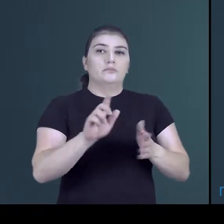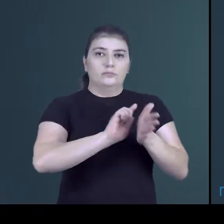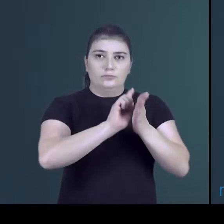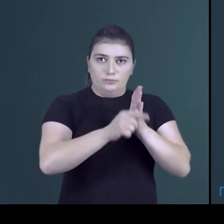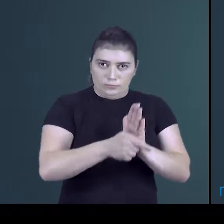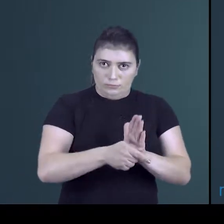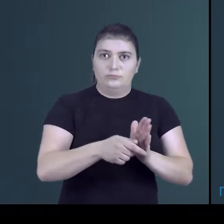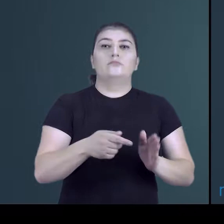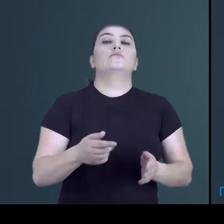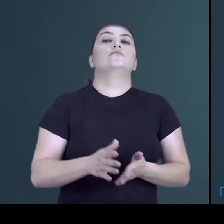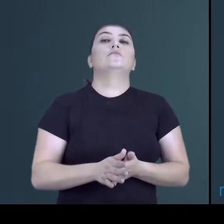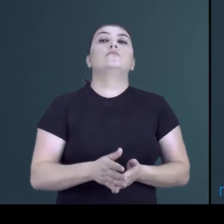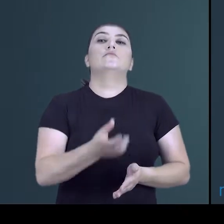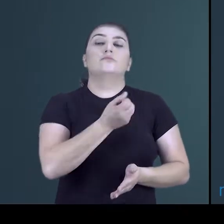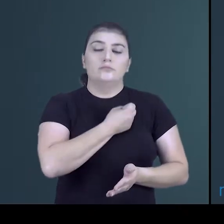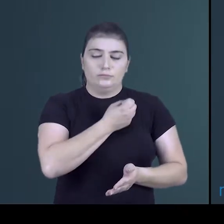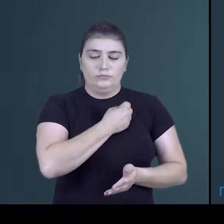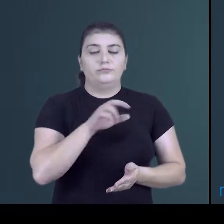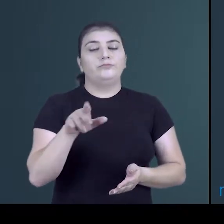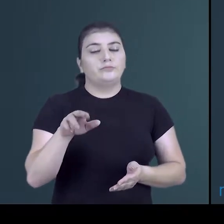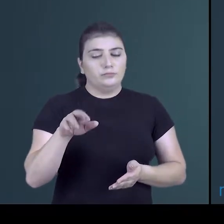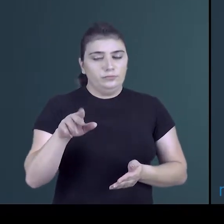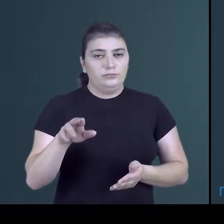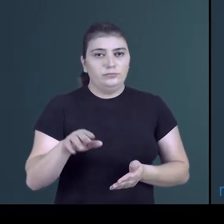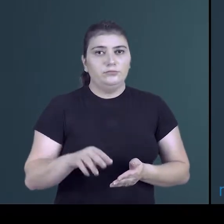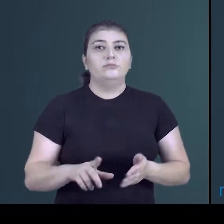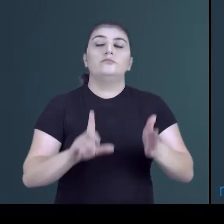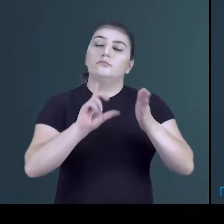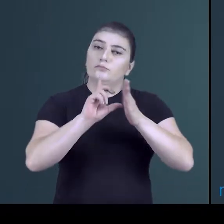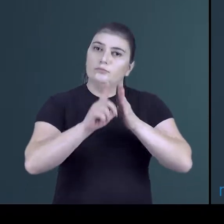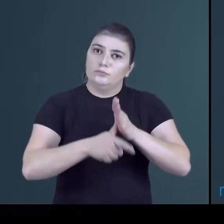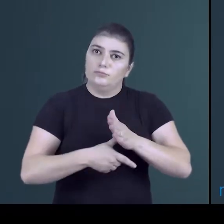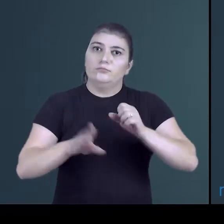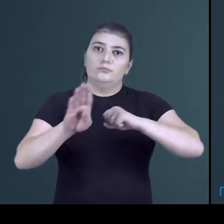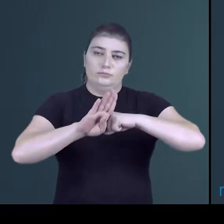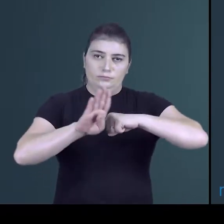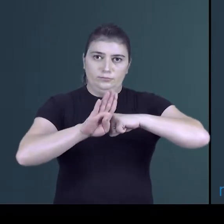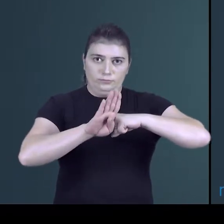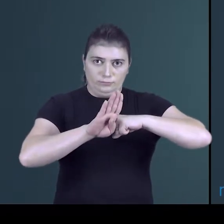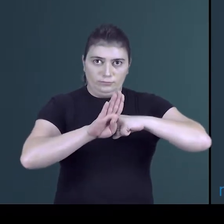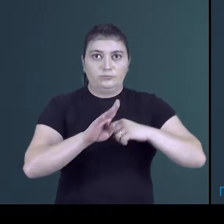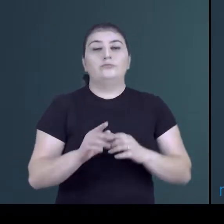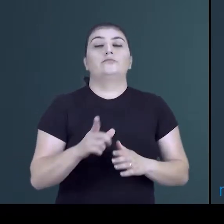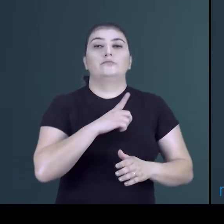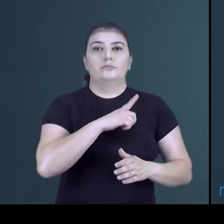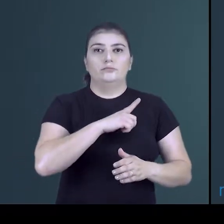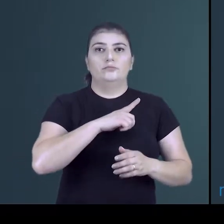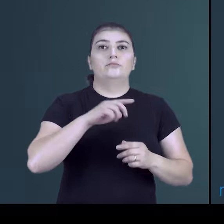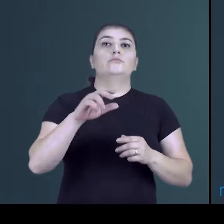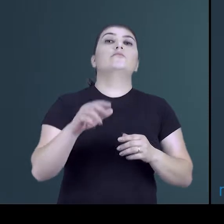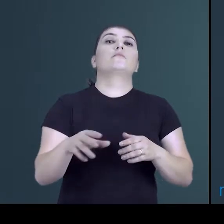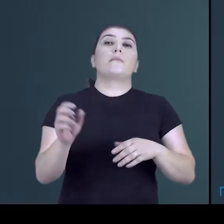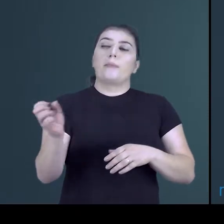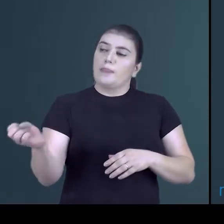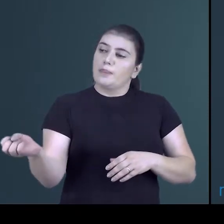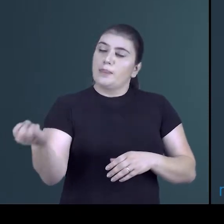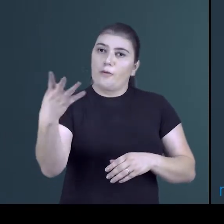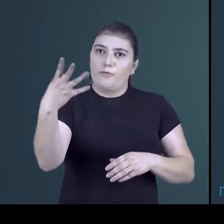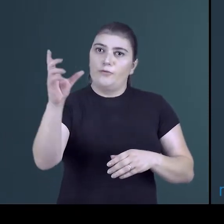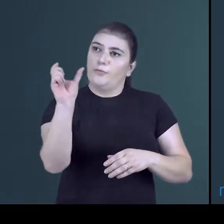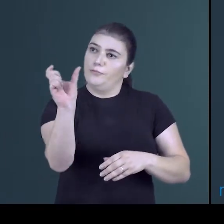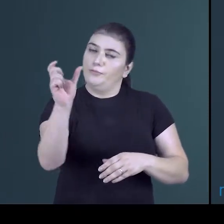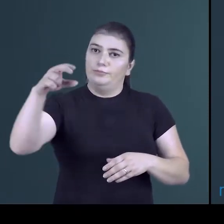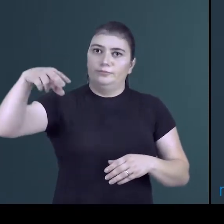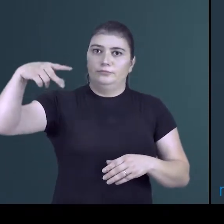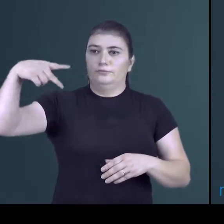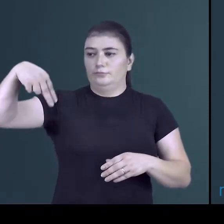substantivo. Após a função ou após o substantivo, temos a palavra novos, que é um